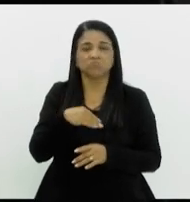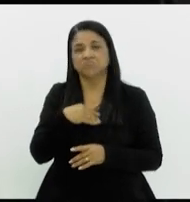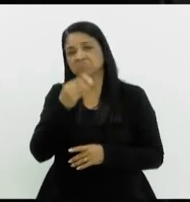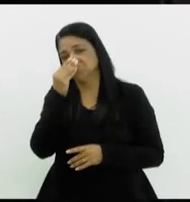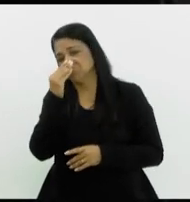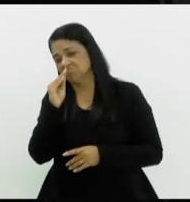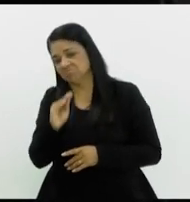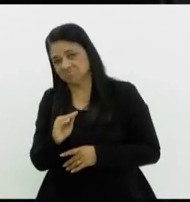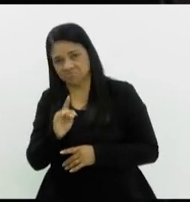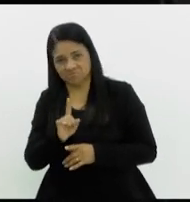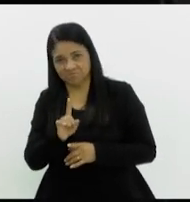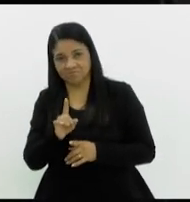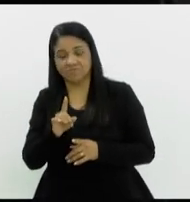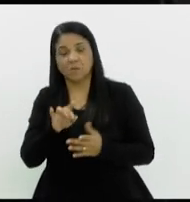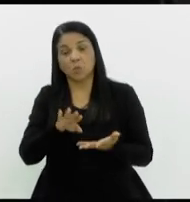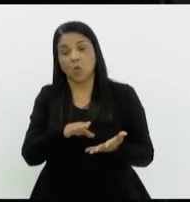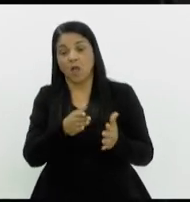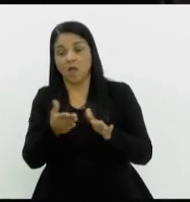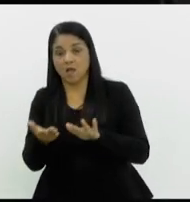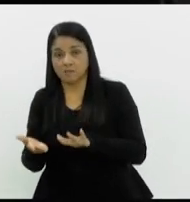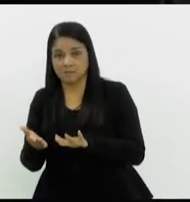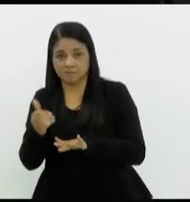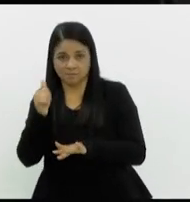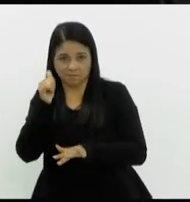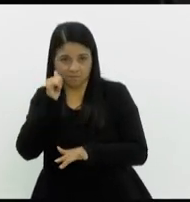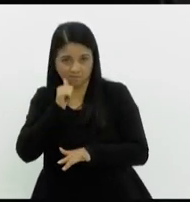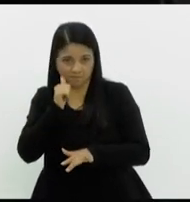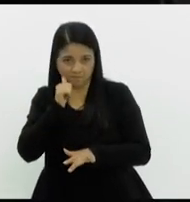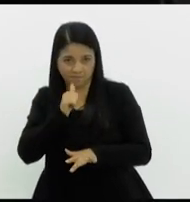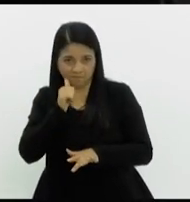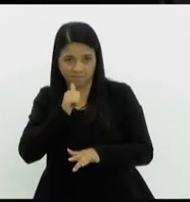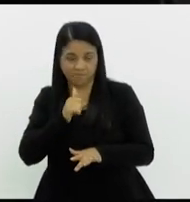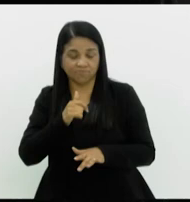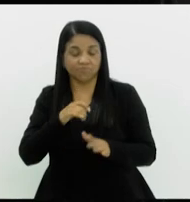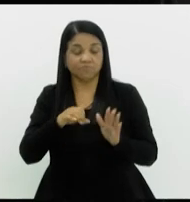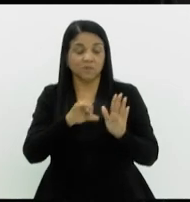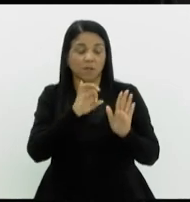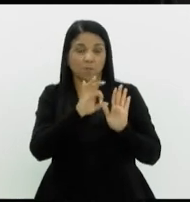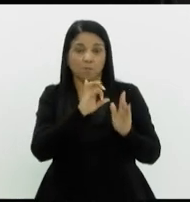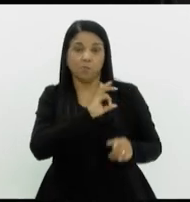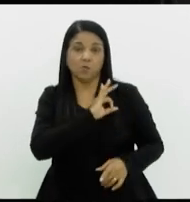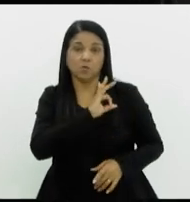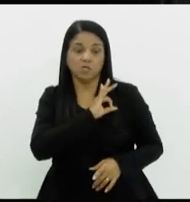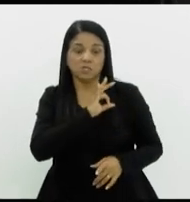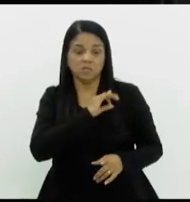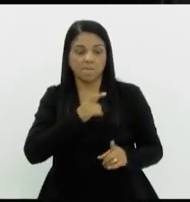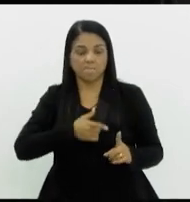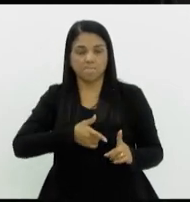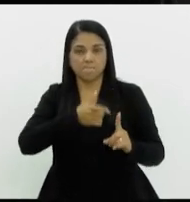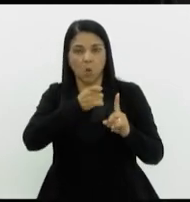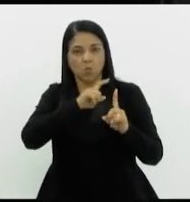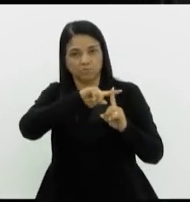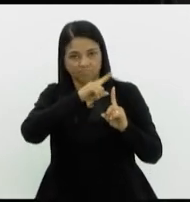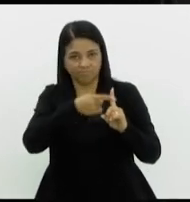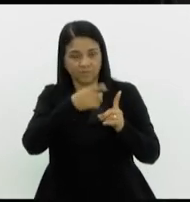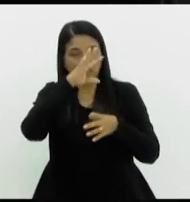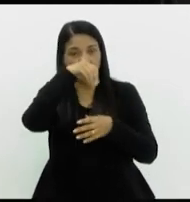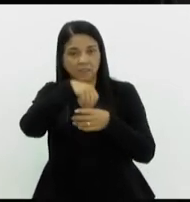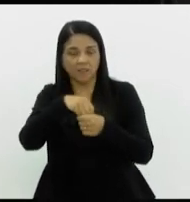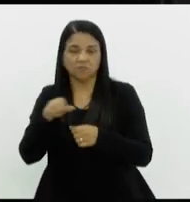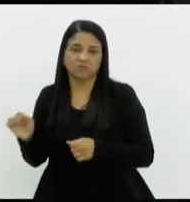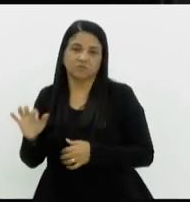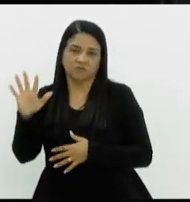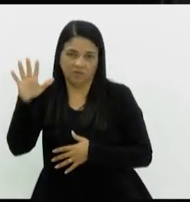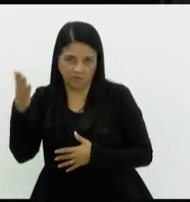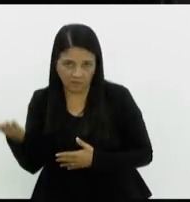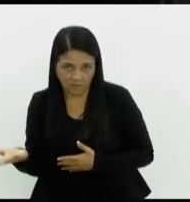negligente, diante do assassinato cometido pelo braço armado do Estado cotidianamente dentro das favelas e